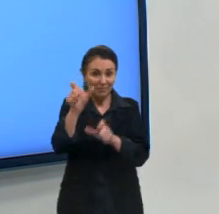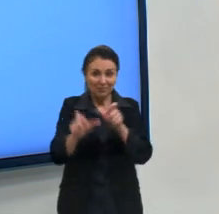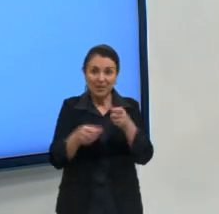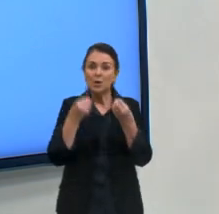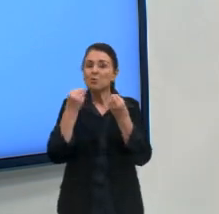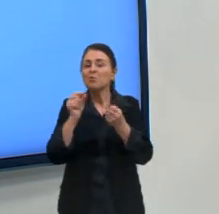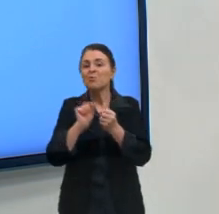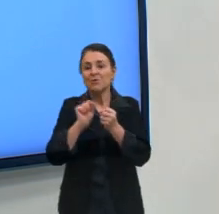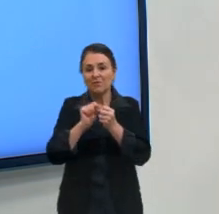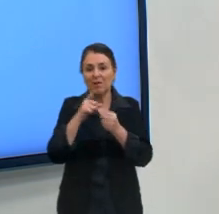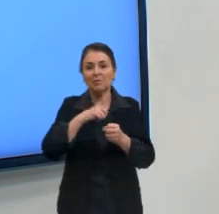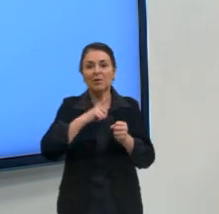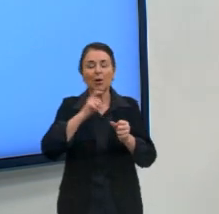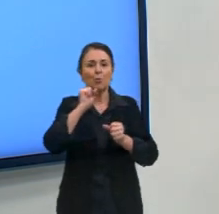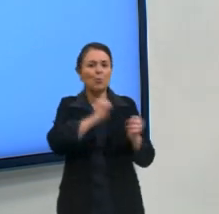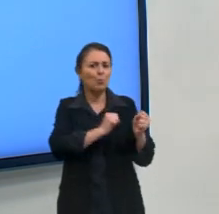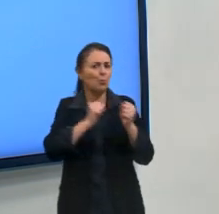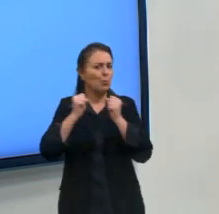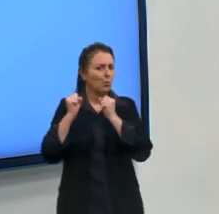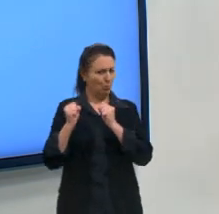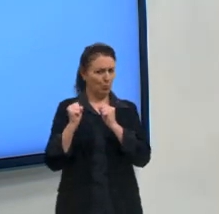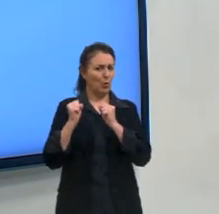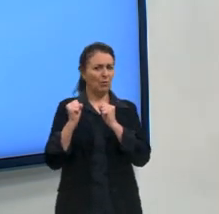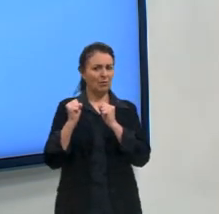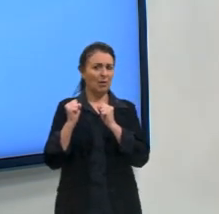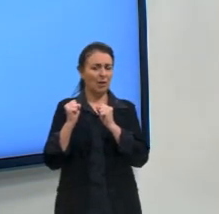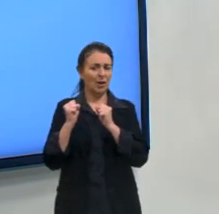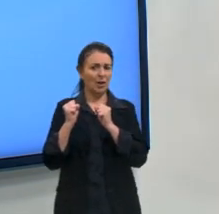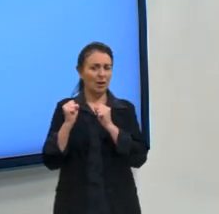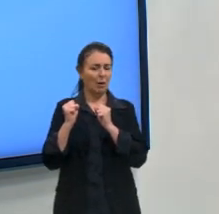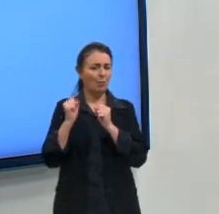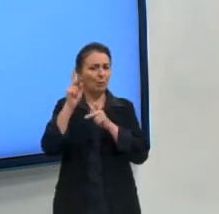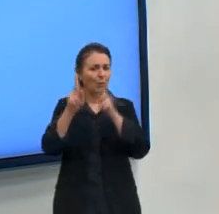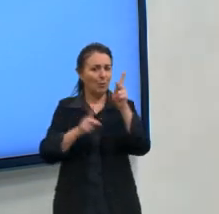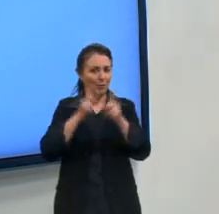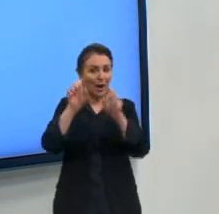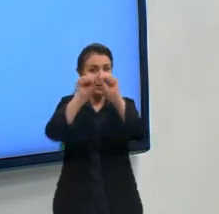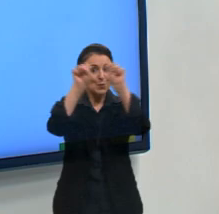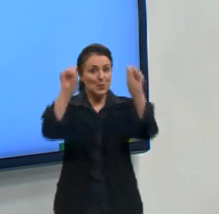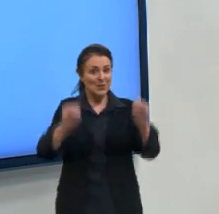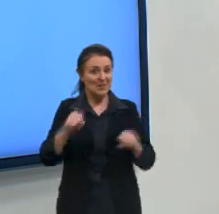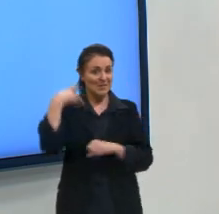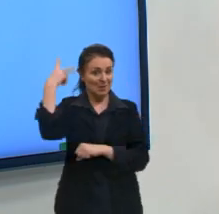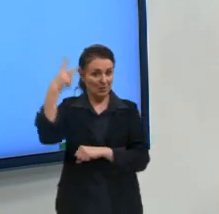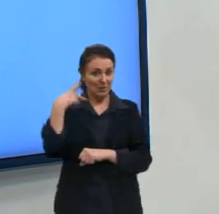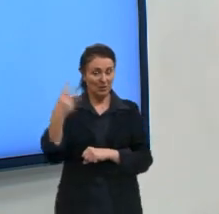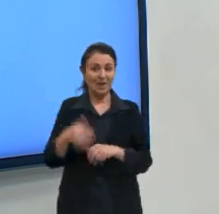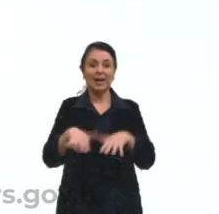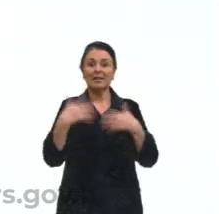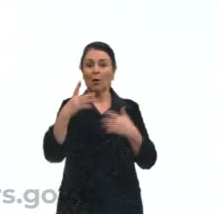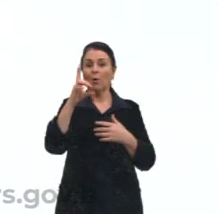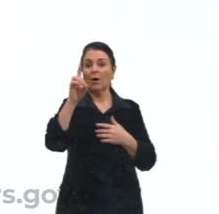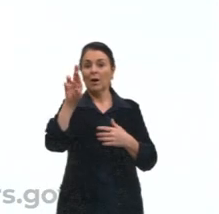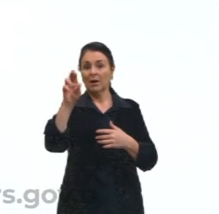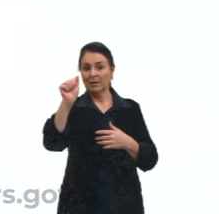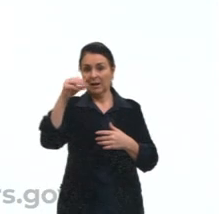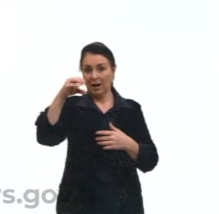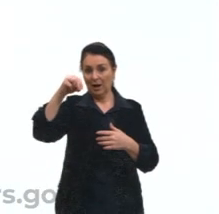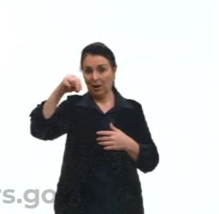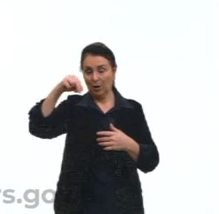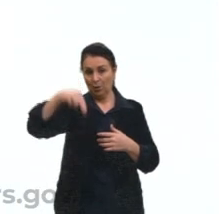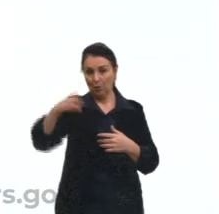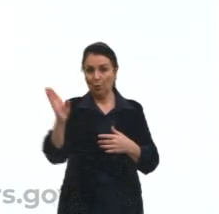exista um poder popular no sistema político Mas então esses três governantes drakon solo e